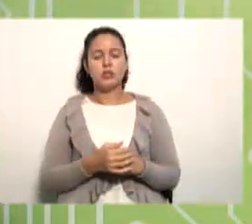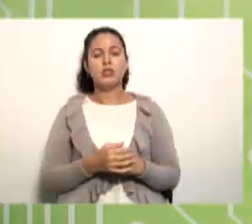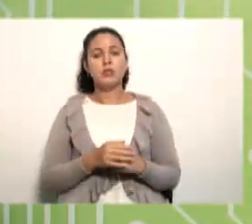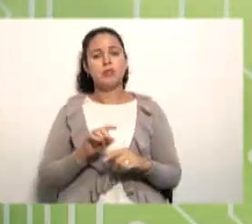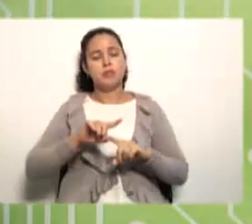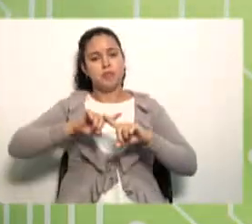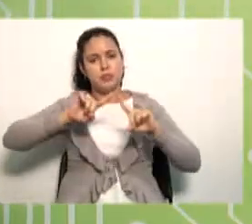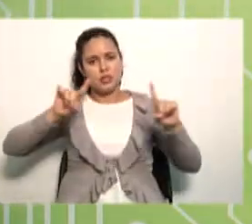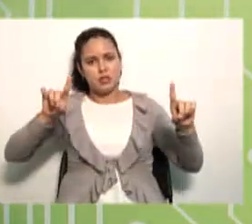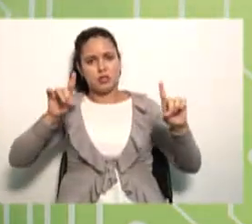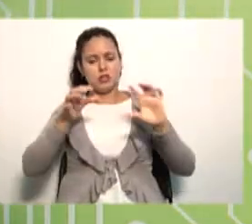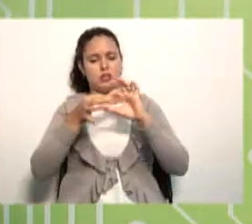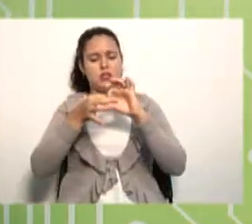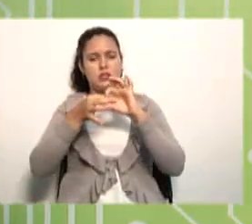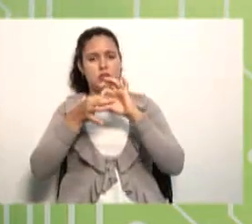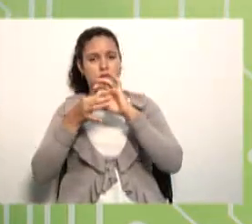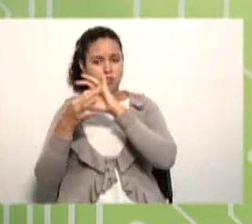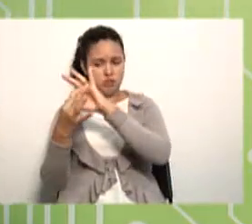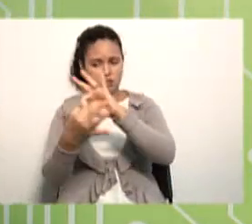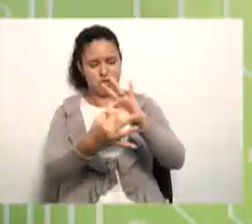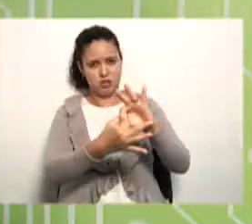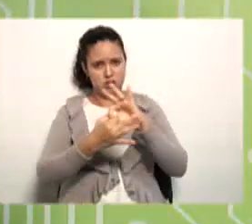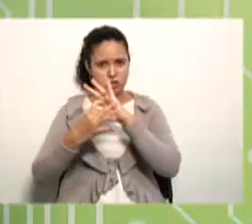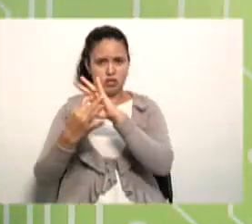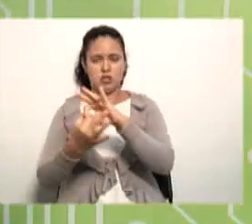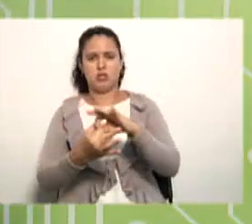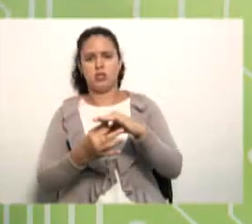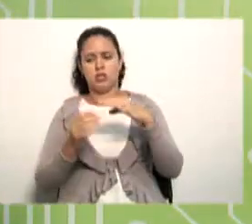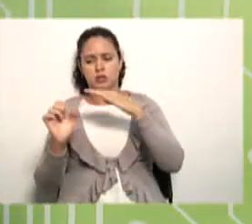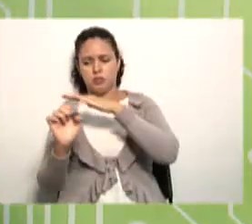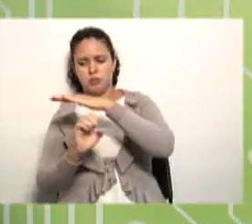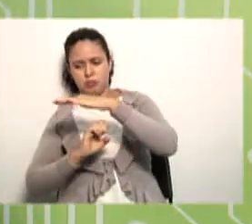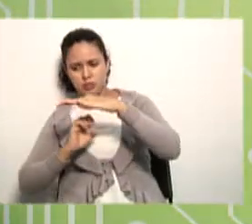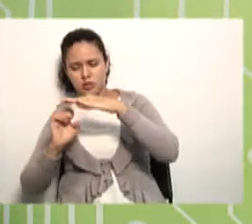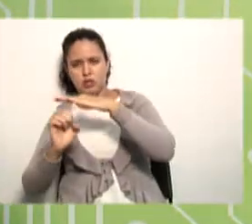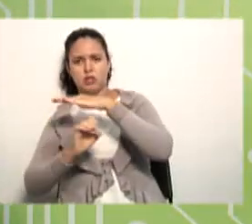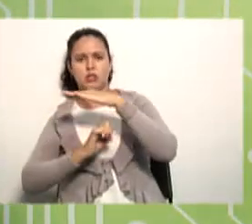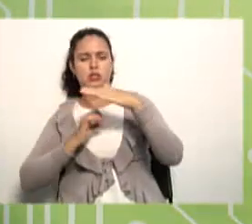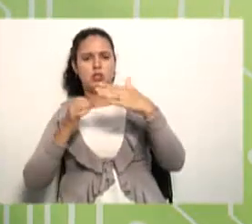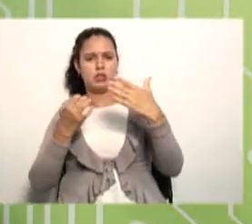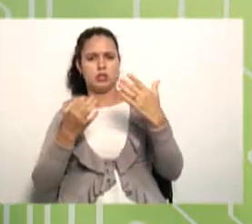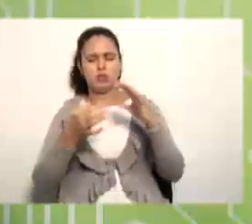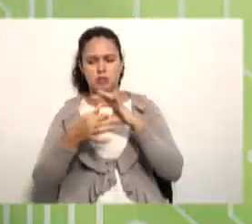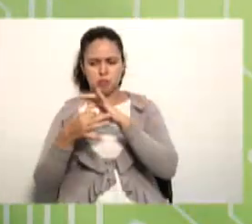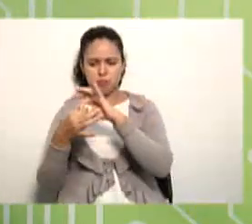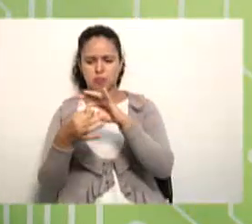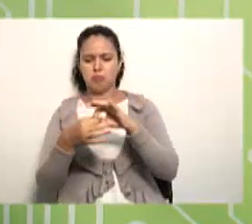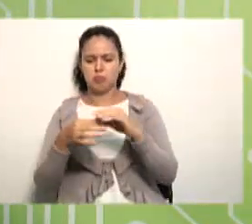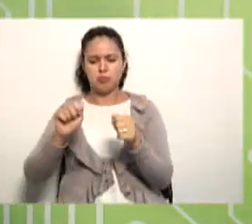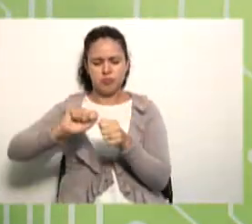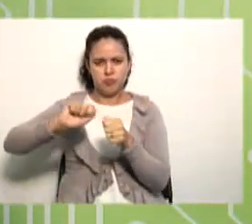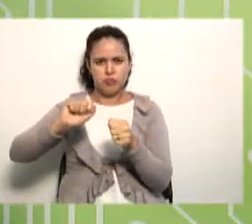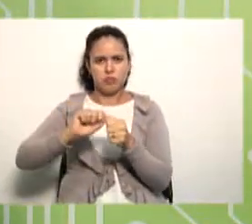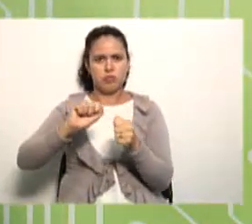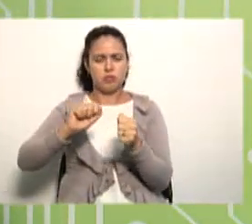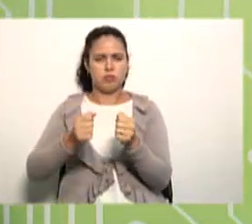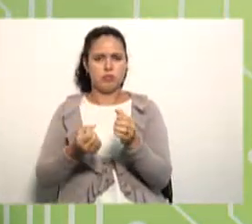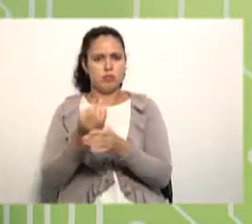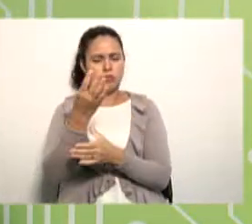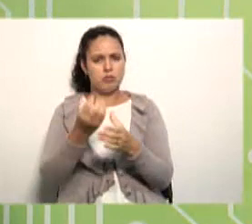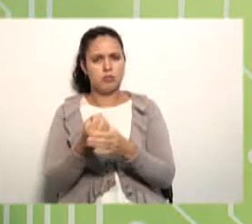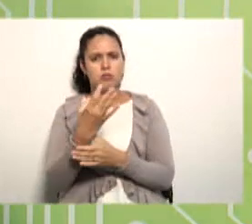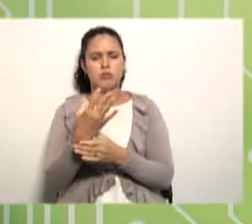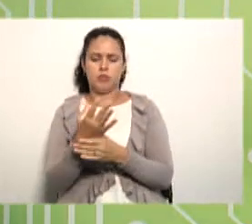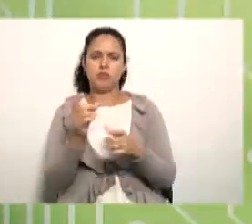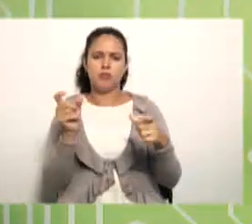fatores produtivos sobre o empreendedorismo e realmente chegar à produção de bens e serviços ainda é uma coisa escassa, né? Escasso porque a